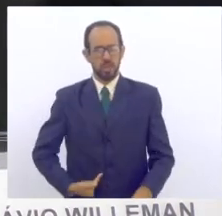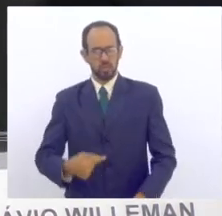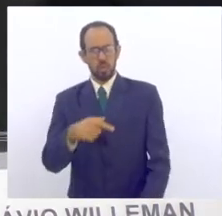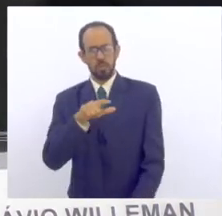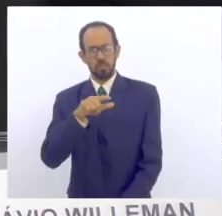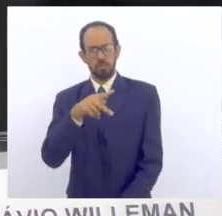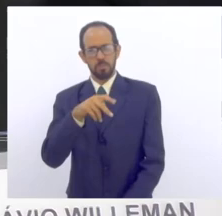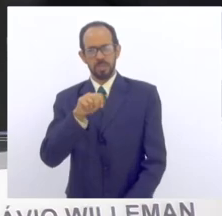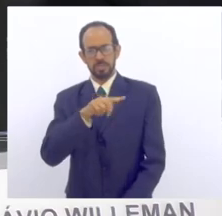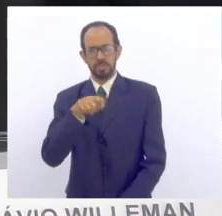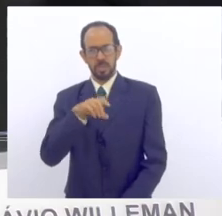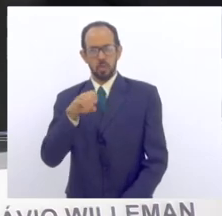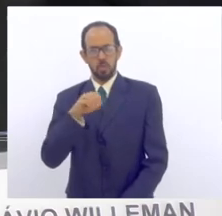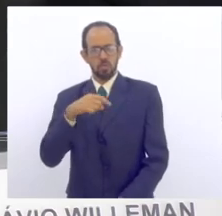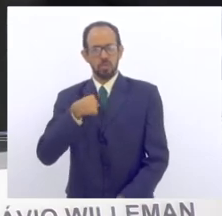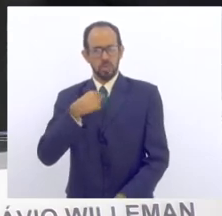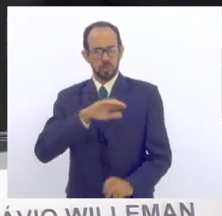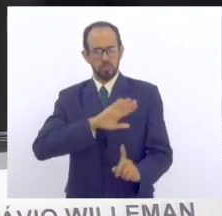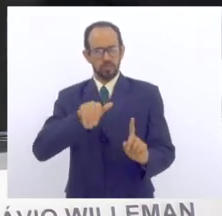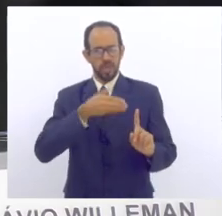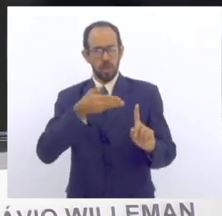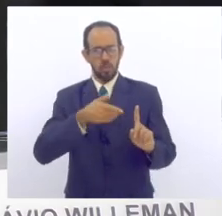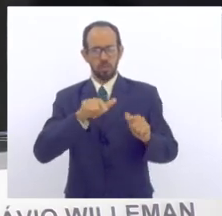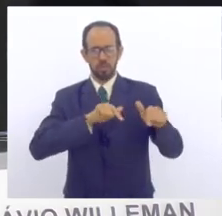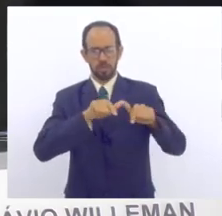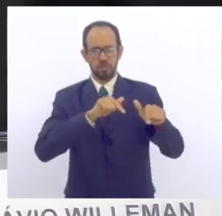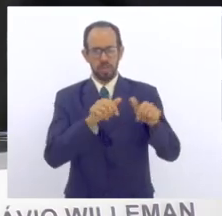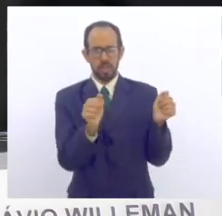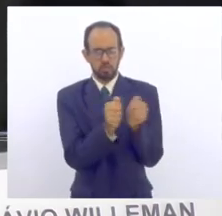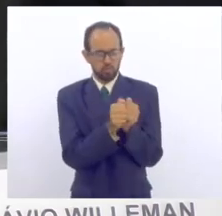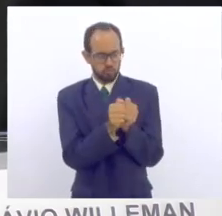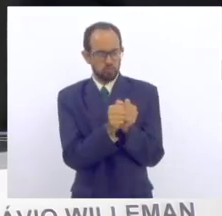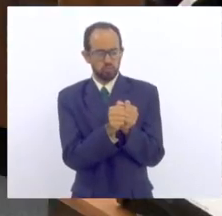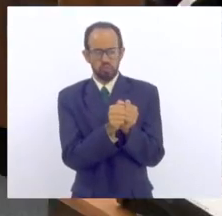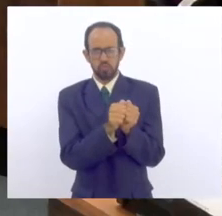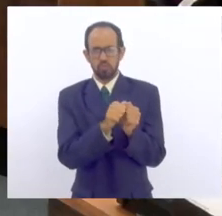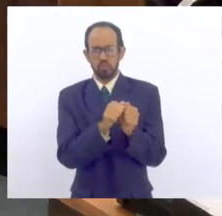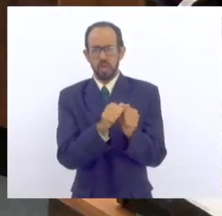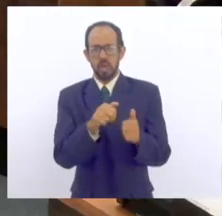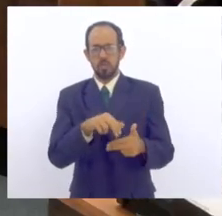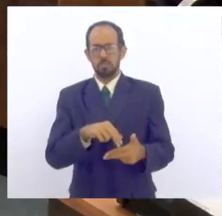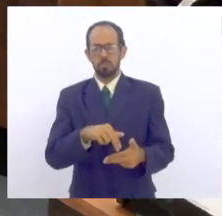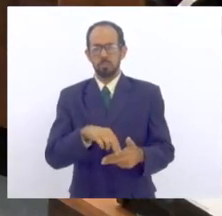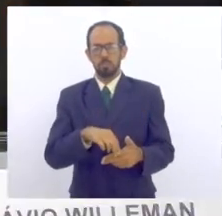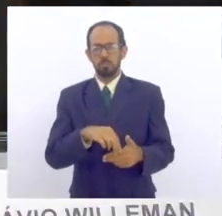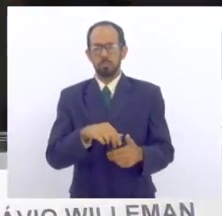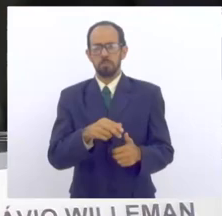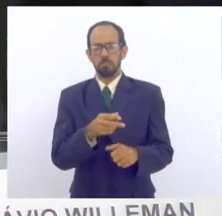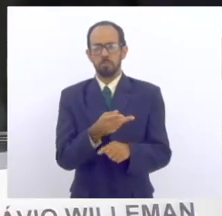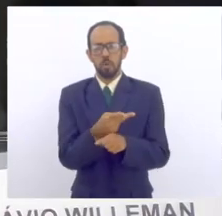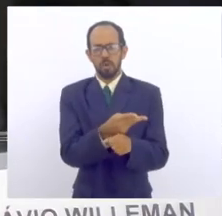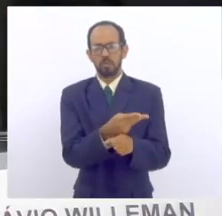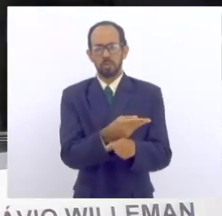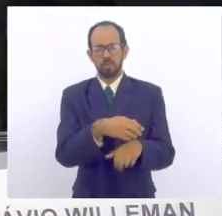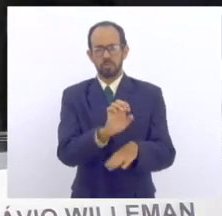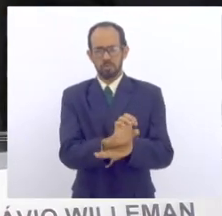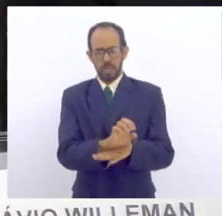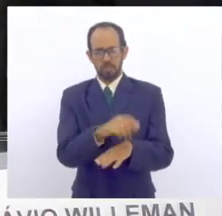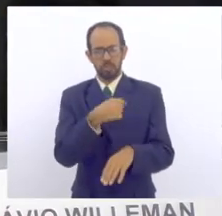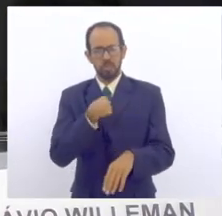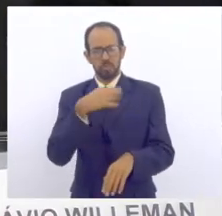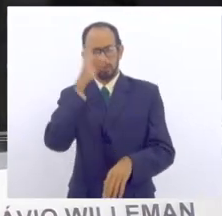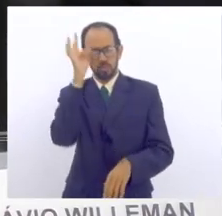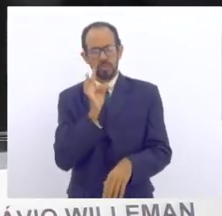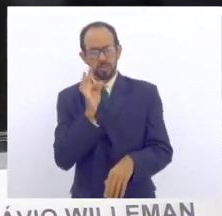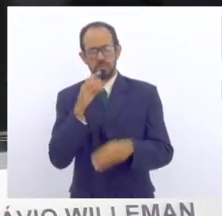honra e o prazer de trabalhar na Procuradoria Geral do Estado e digo que sou testemunha do trabalho sério